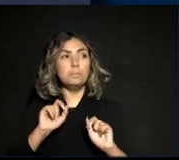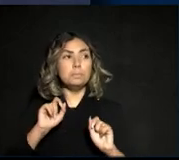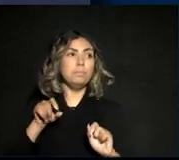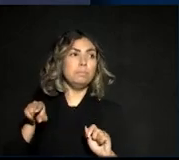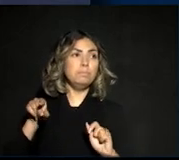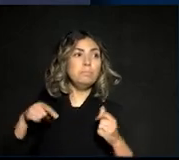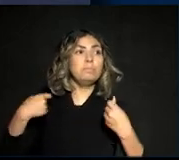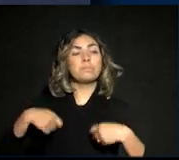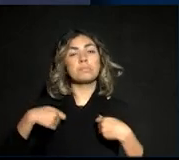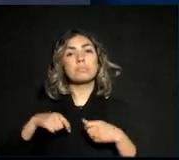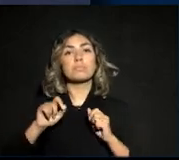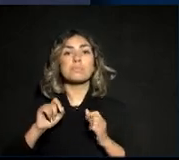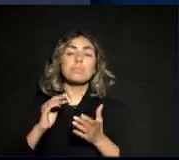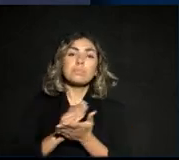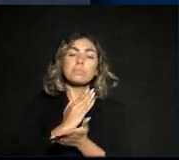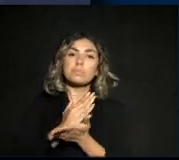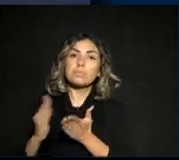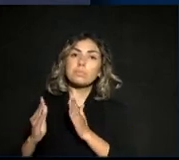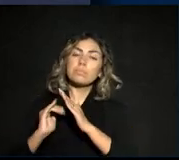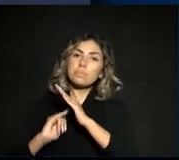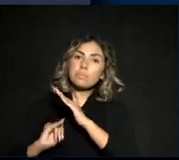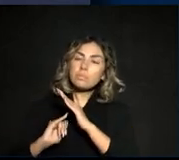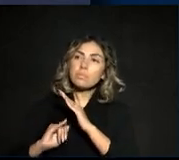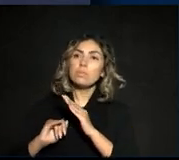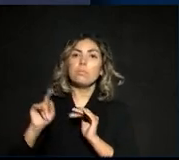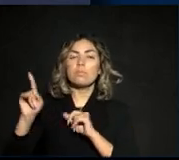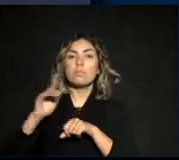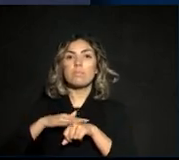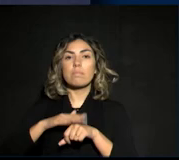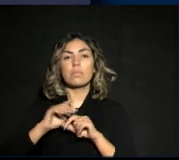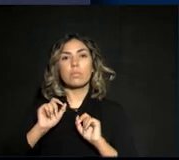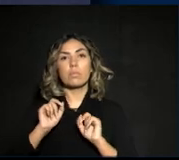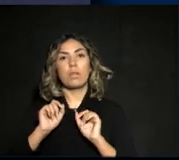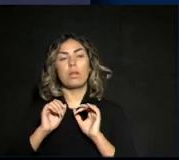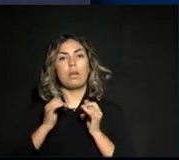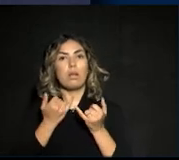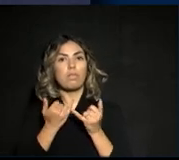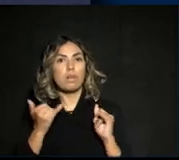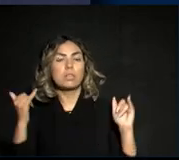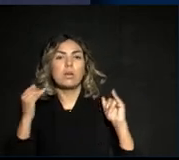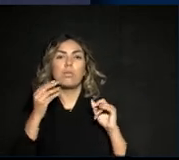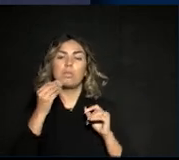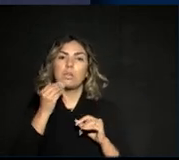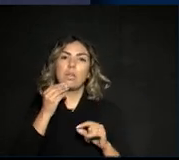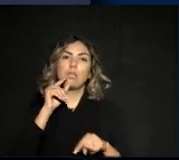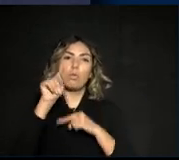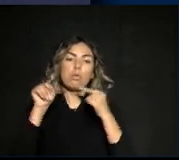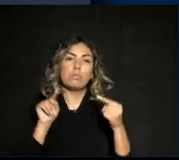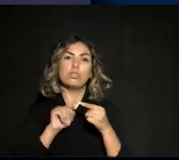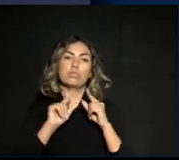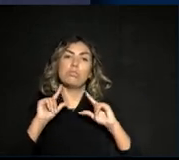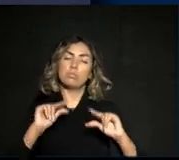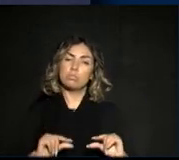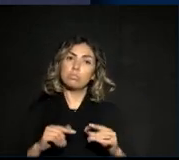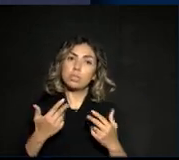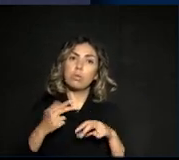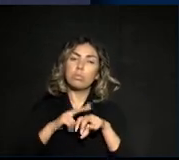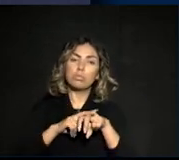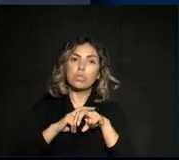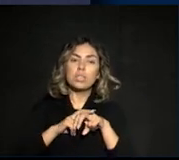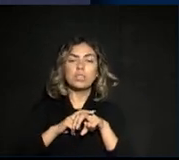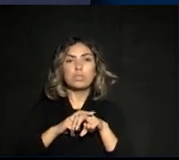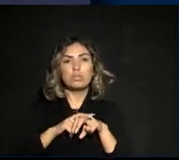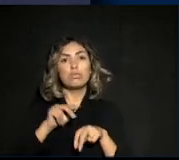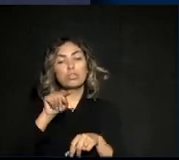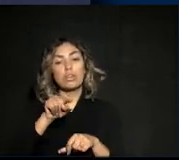de alguma extensão do prazo de convergência da inflação para a meta. Portanto, vamos dizer, se